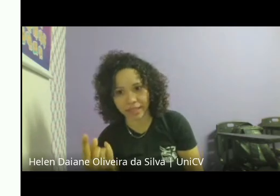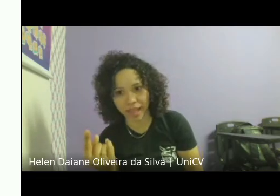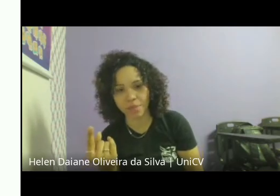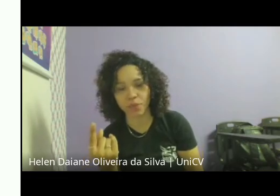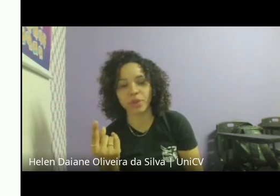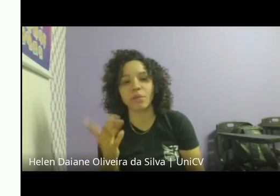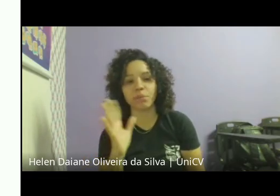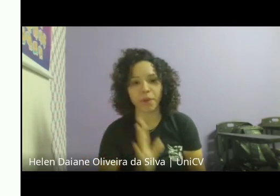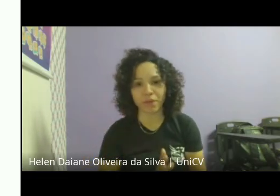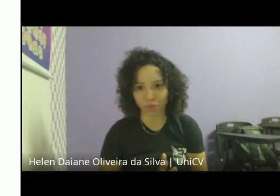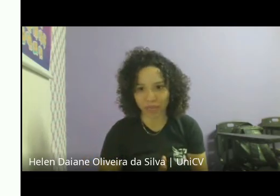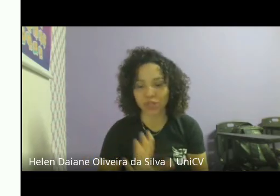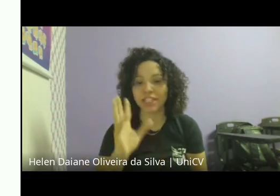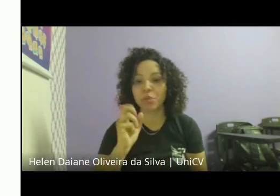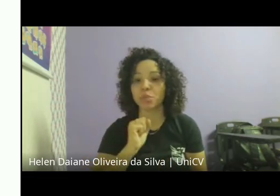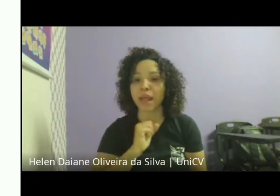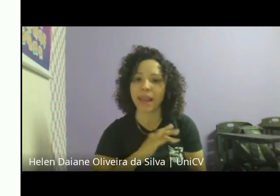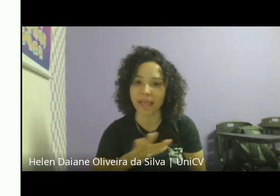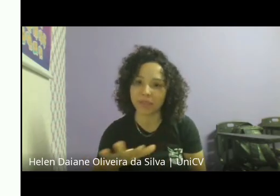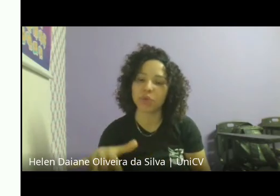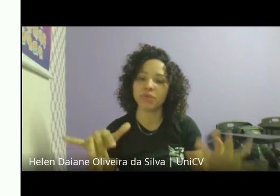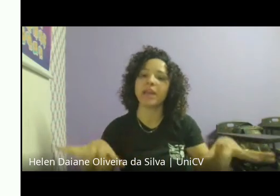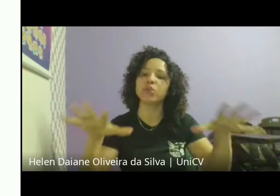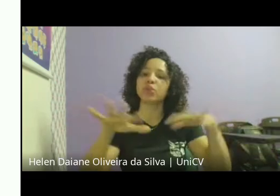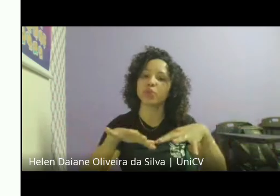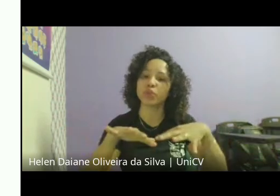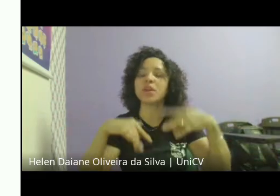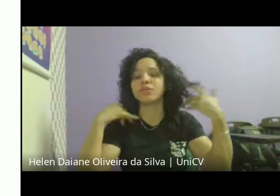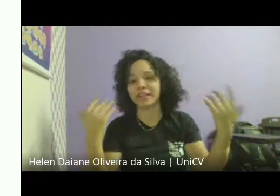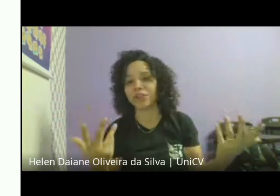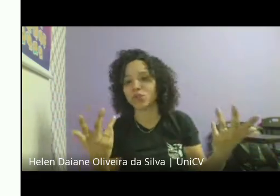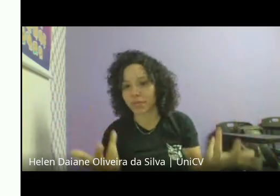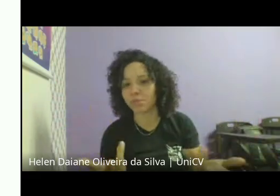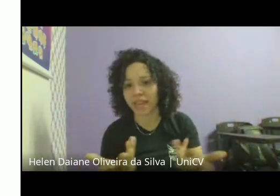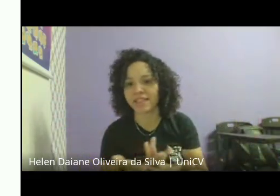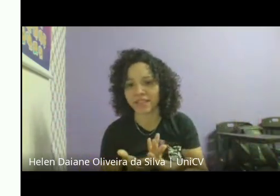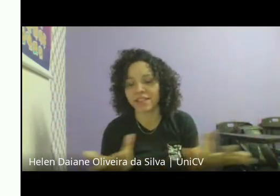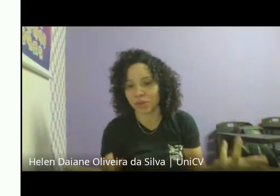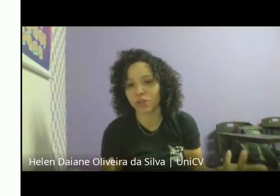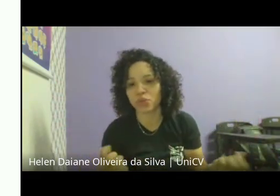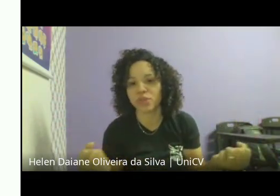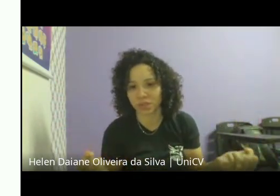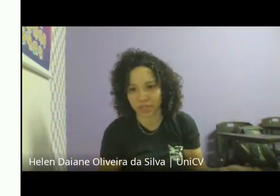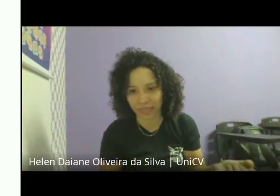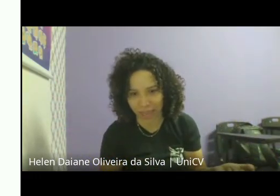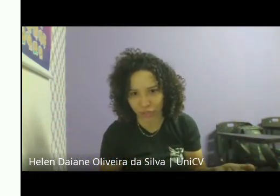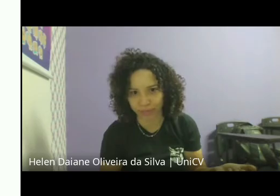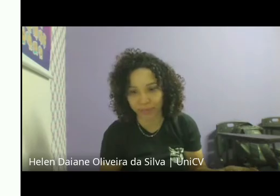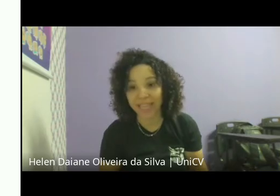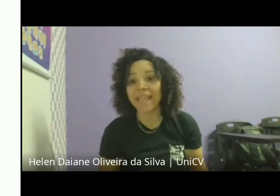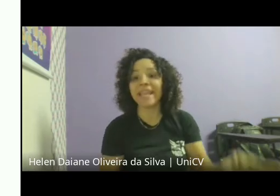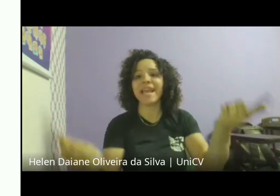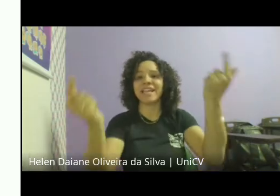26 de setembro, provavelmente nós teremos uma live com vários surdos falando sobre a experiência deles enquanto surdos na